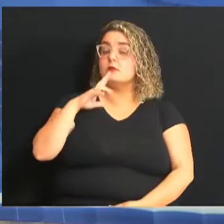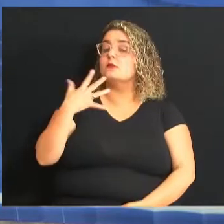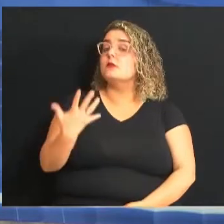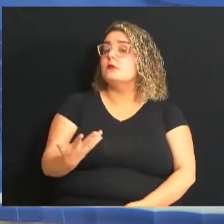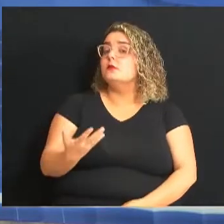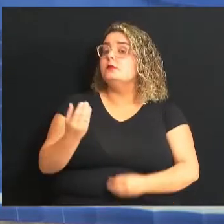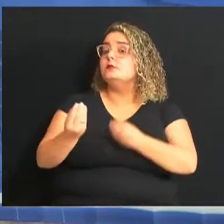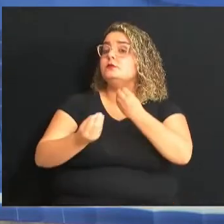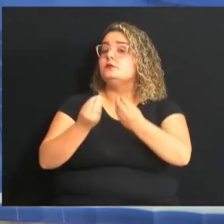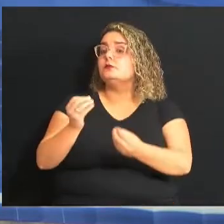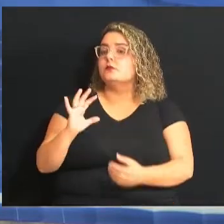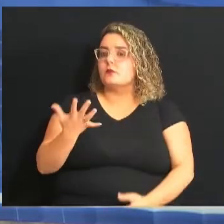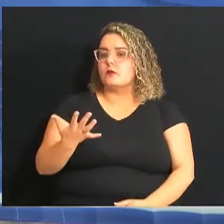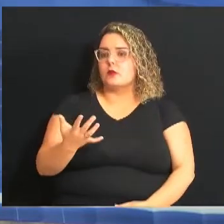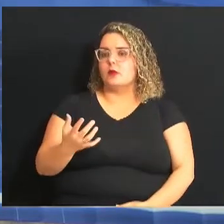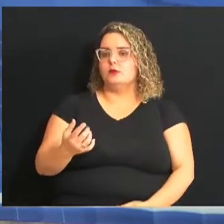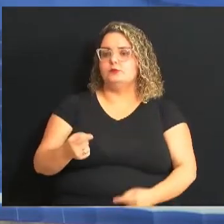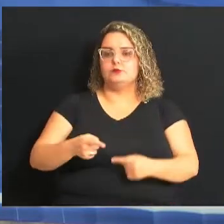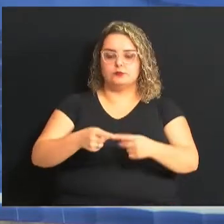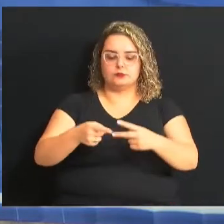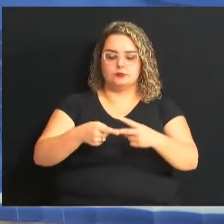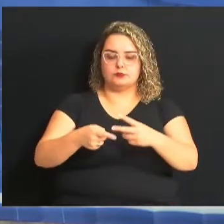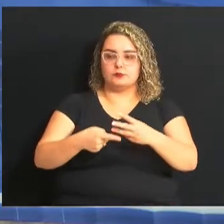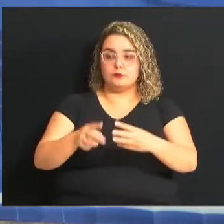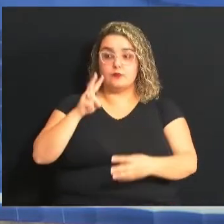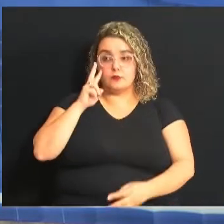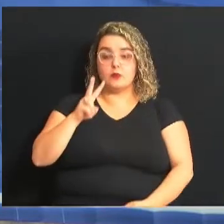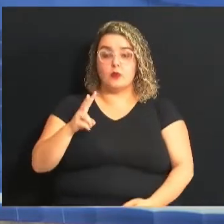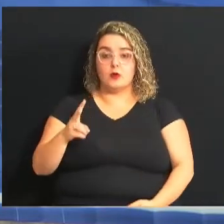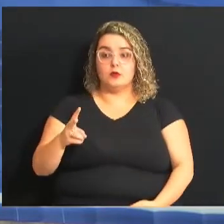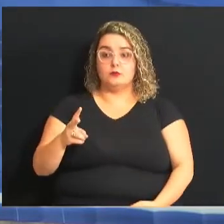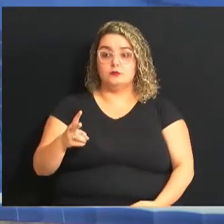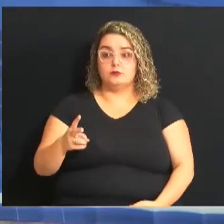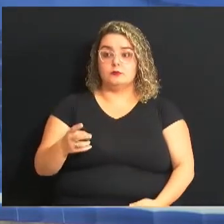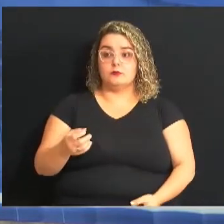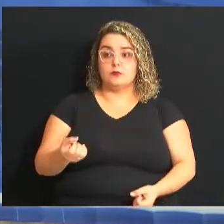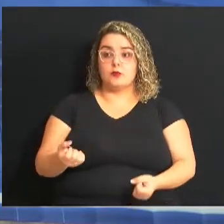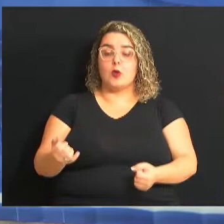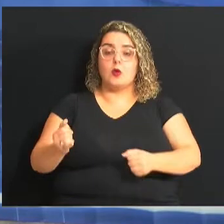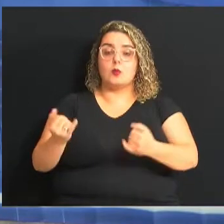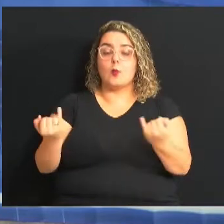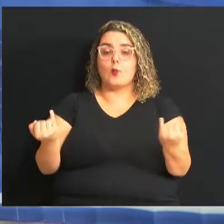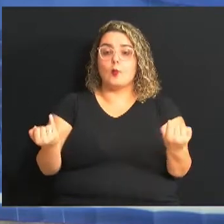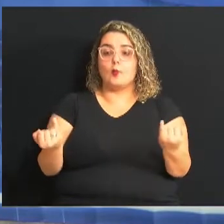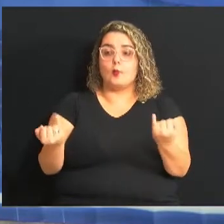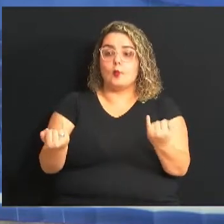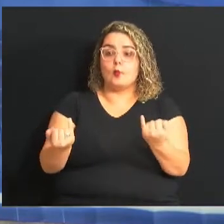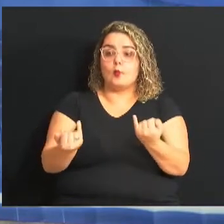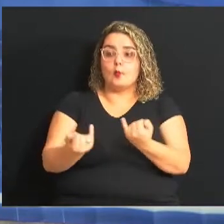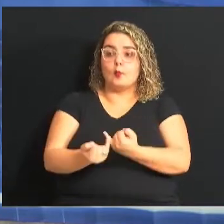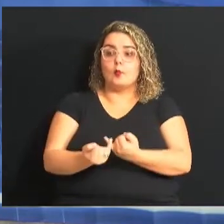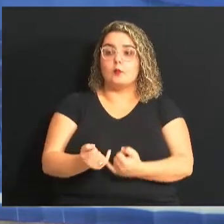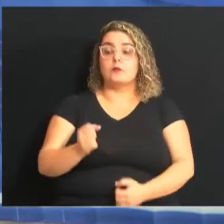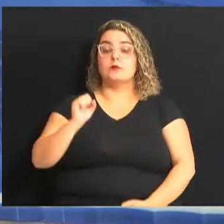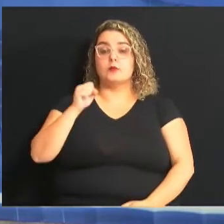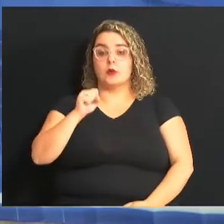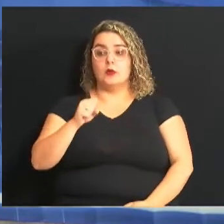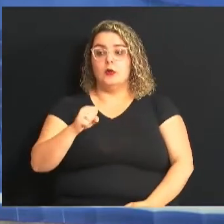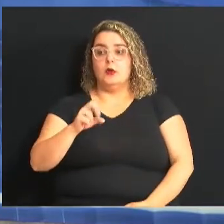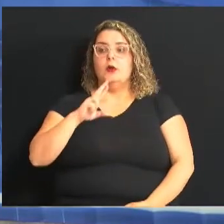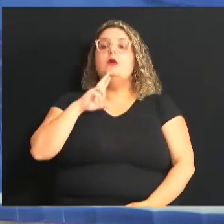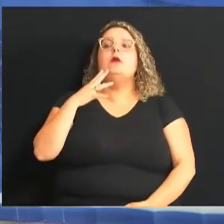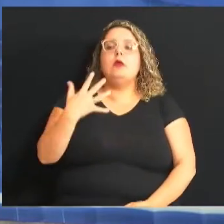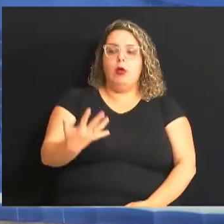que é? Já logo nas primeiras semanas já vê a balança ali com menos? Sim, o resultado